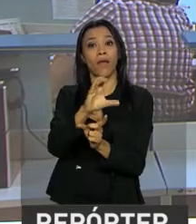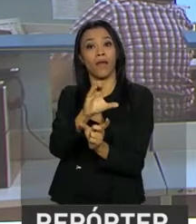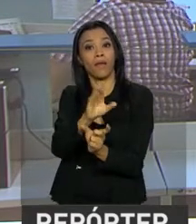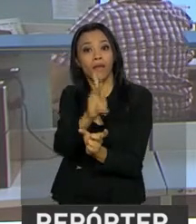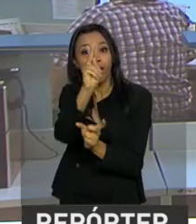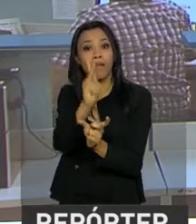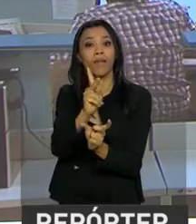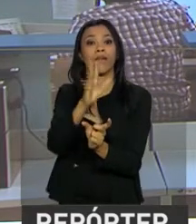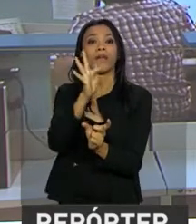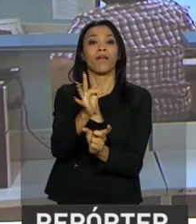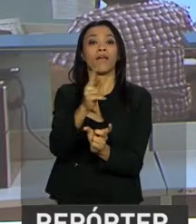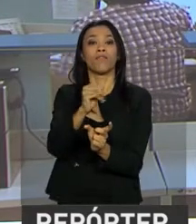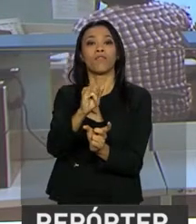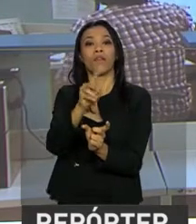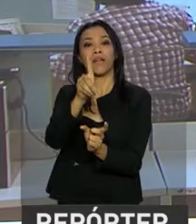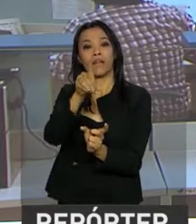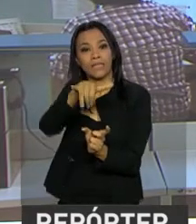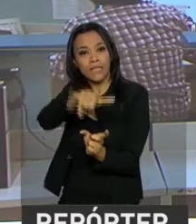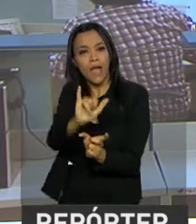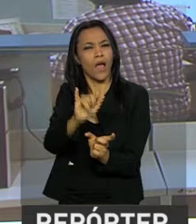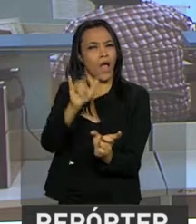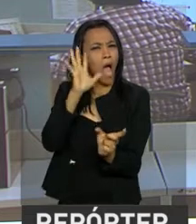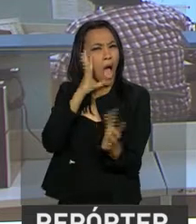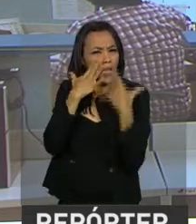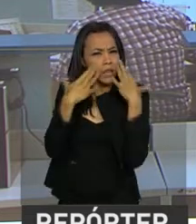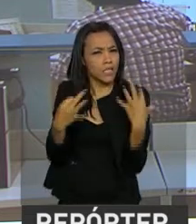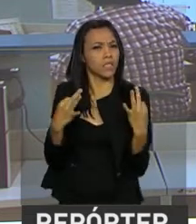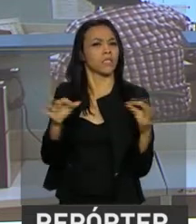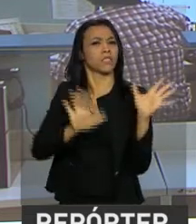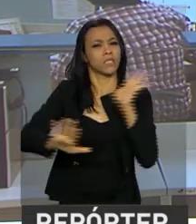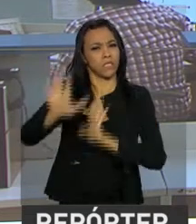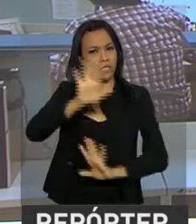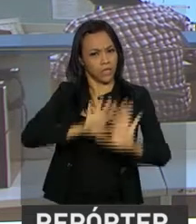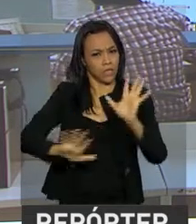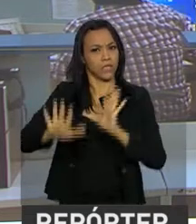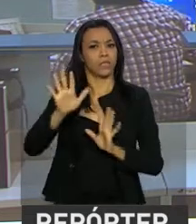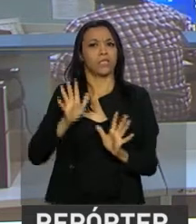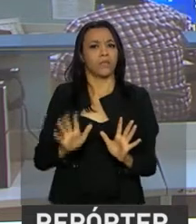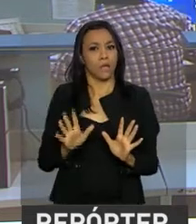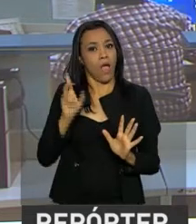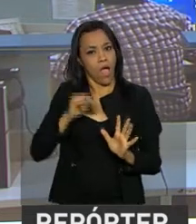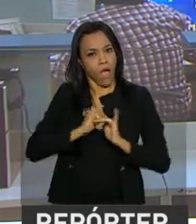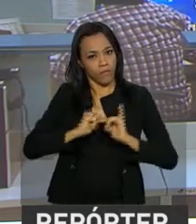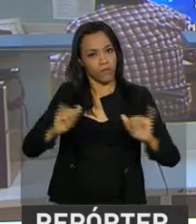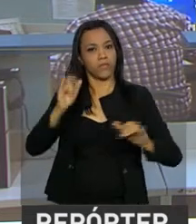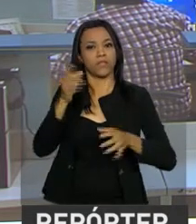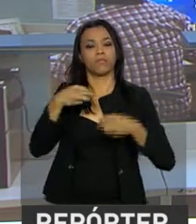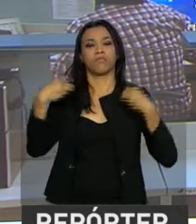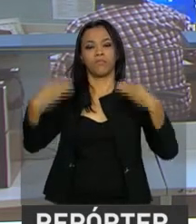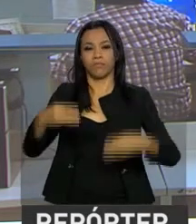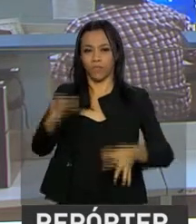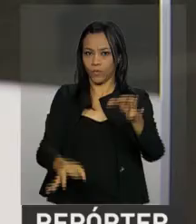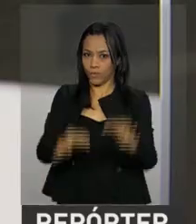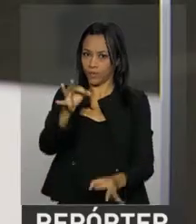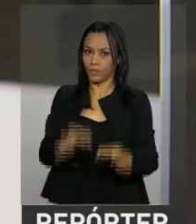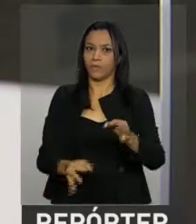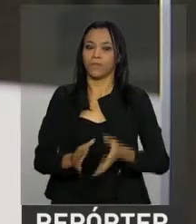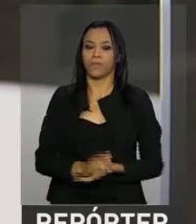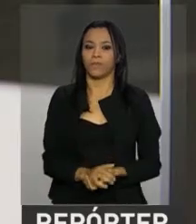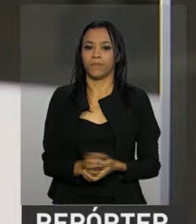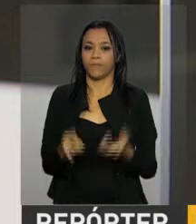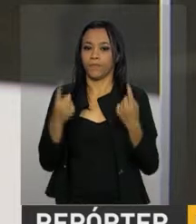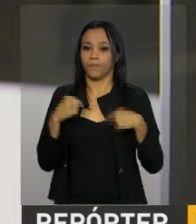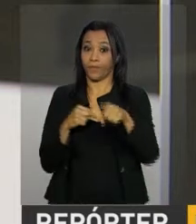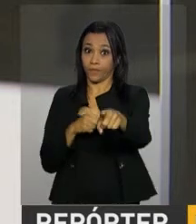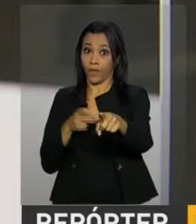o consumidor deve ficar de olho na hora de fechar o negócio. O alerta é do Ministério da Justiça. A